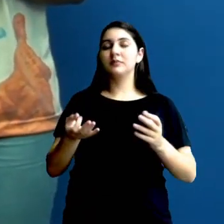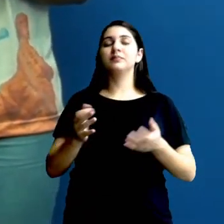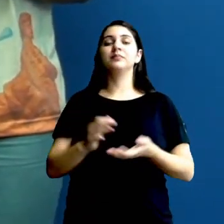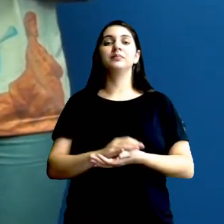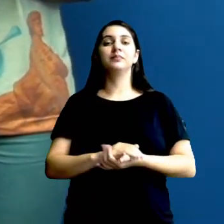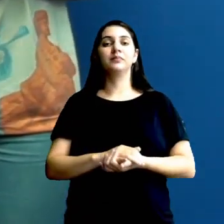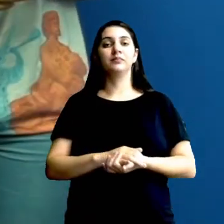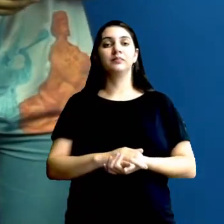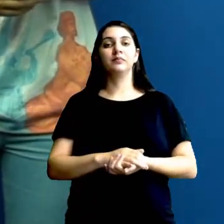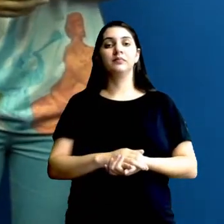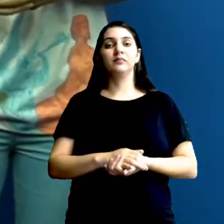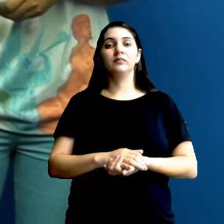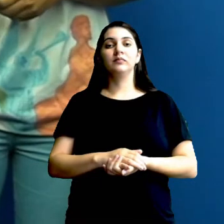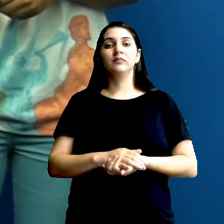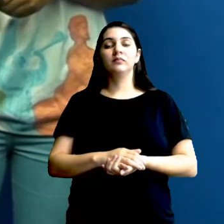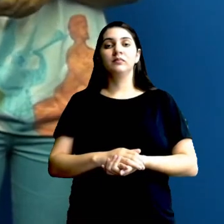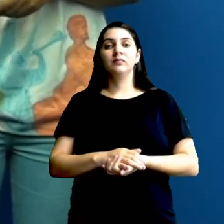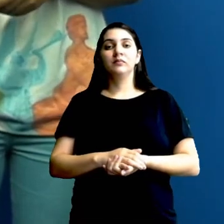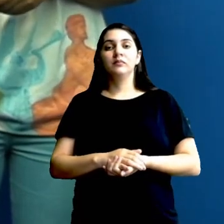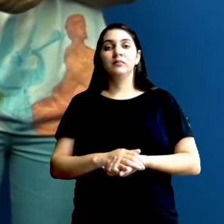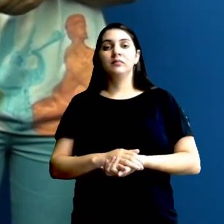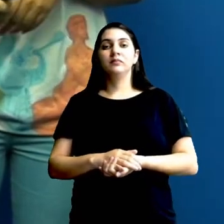iguais 2 a 2.